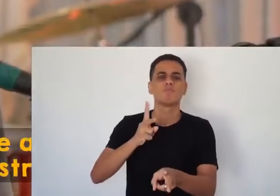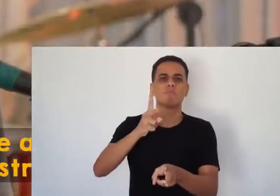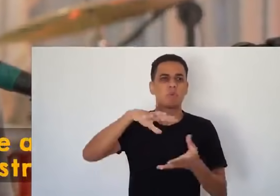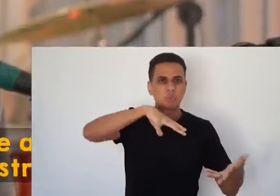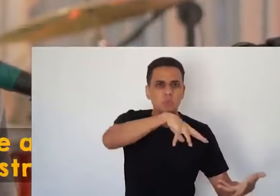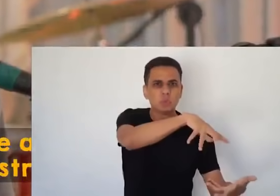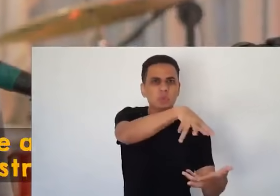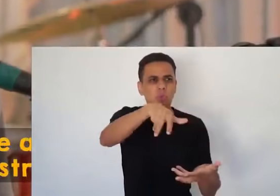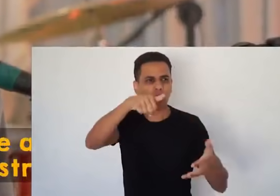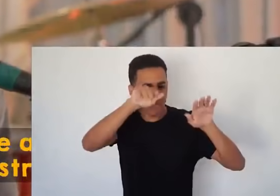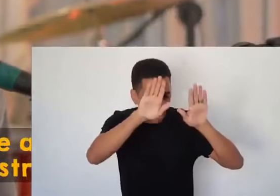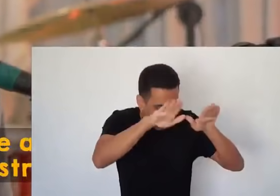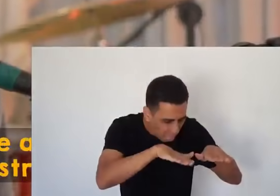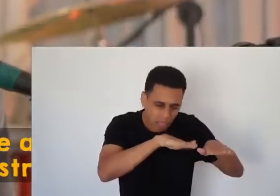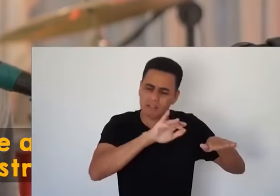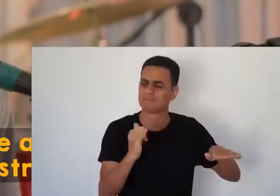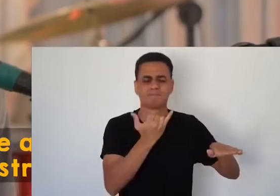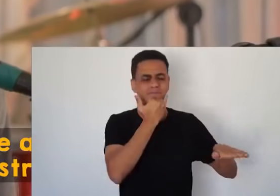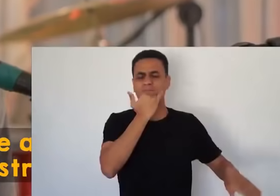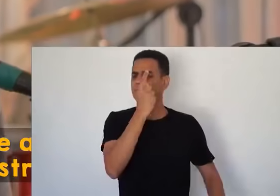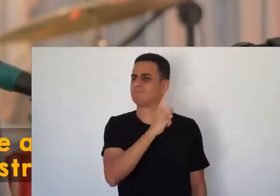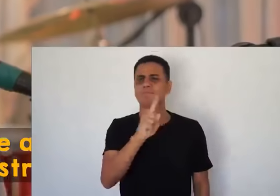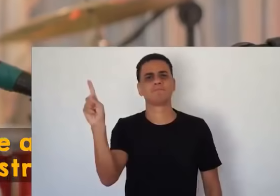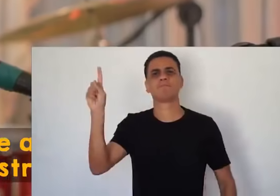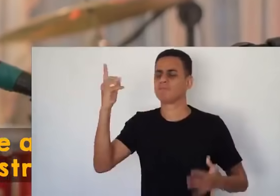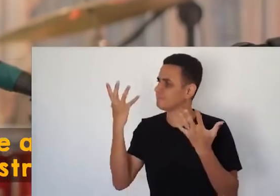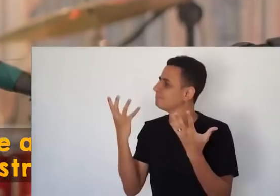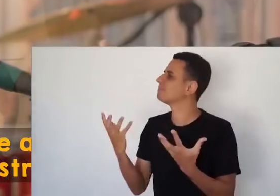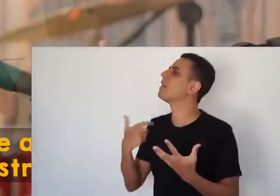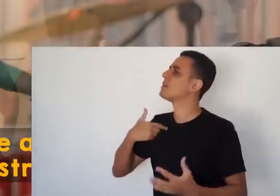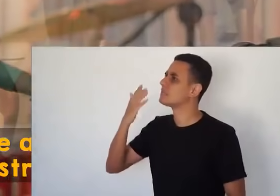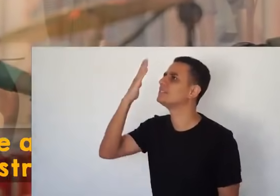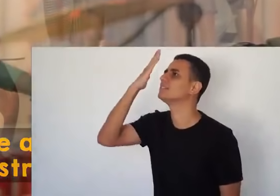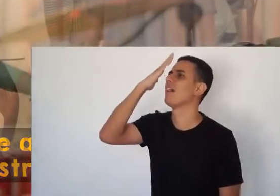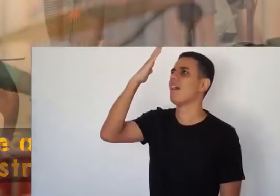em frente ao mundo, não vou me prostrar.